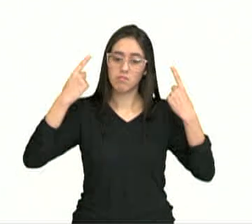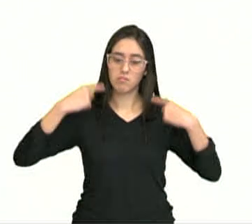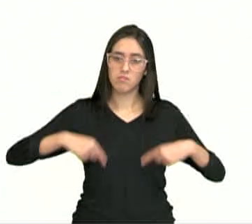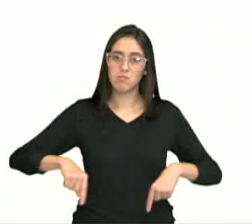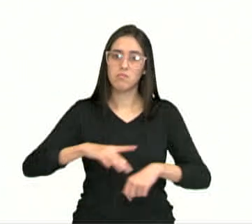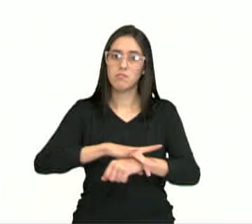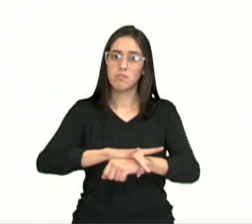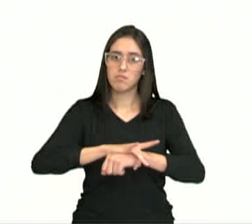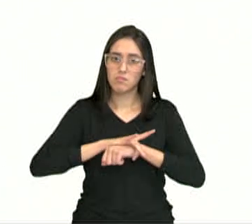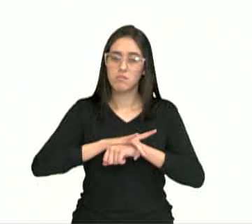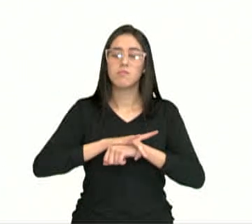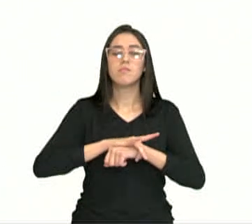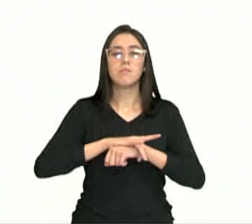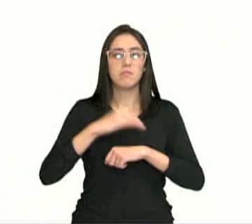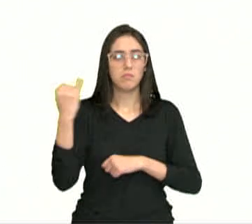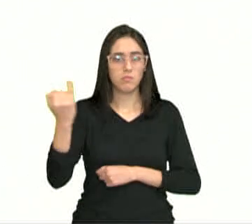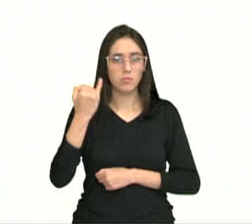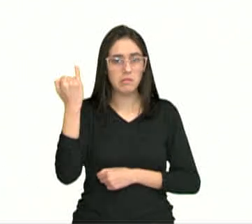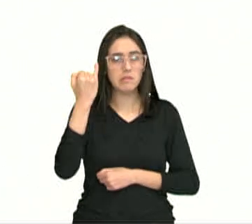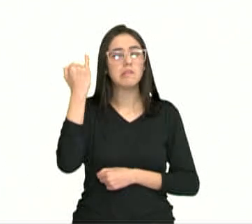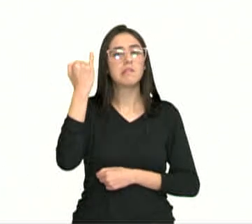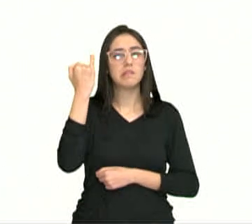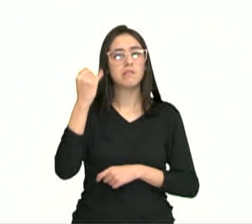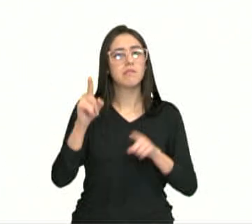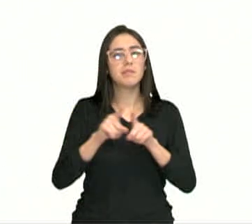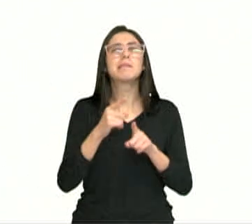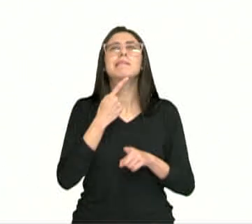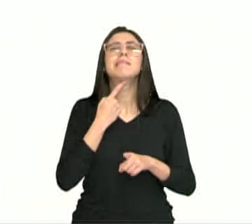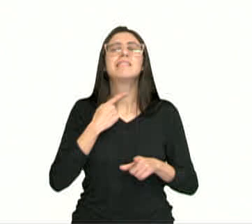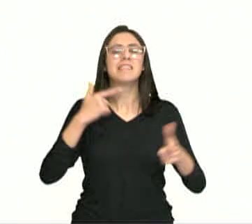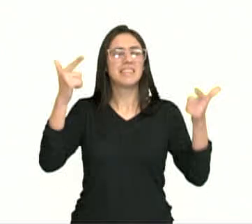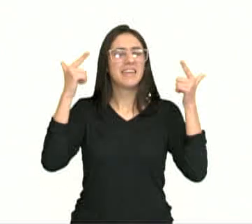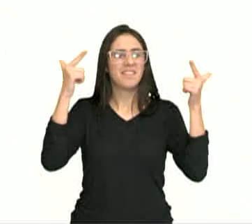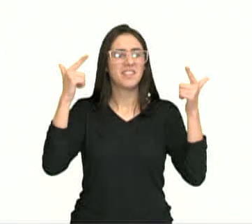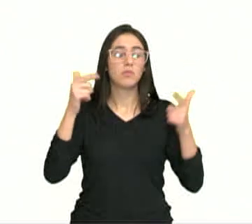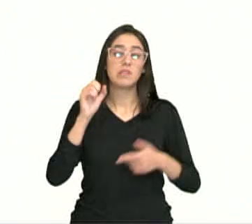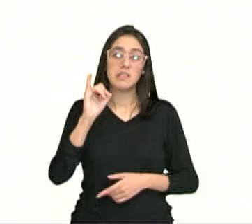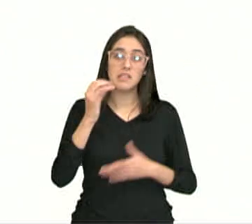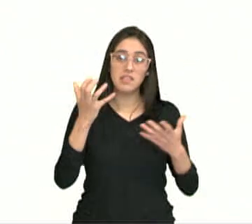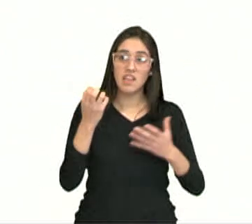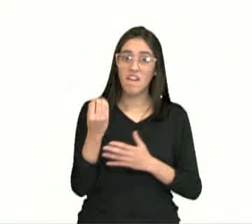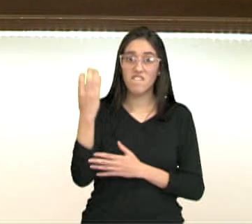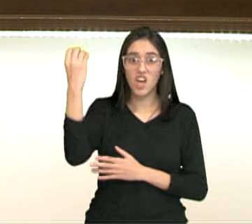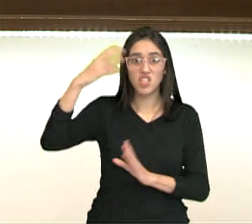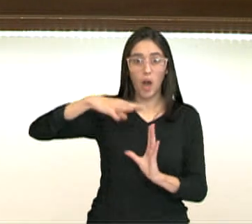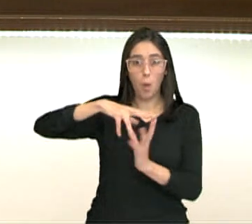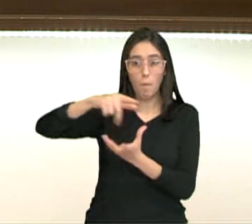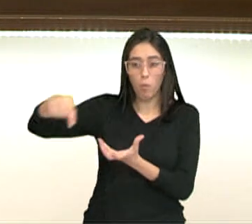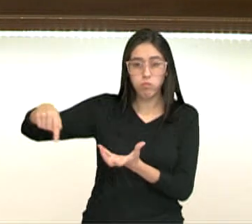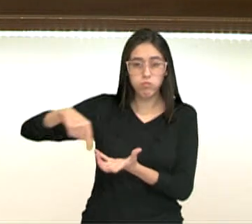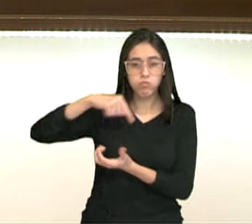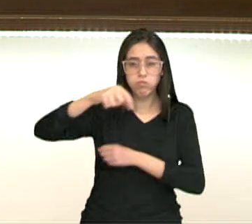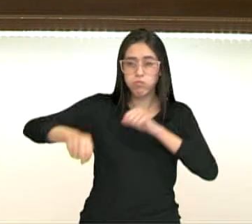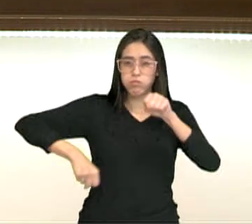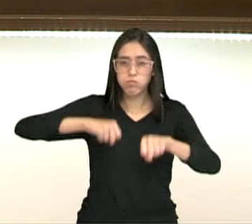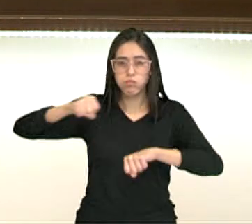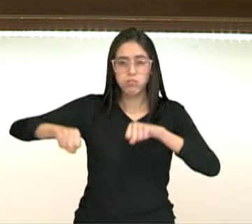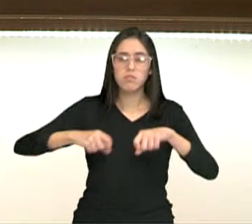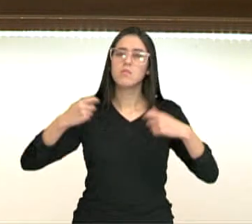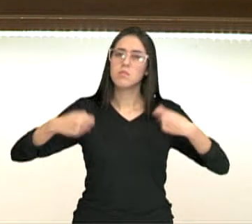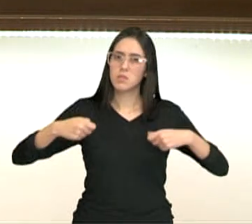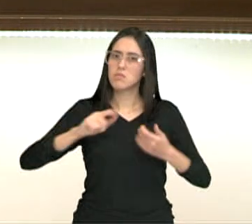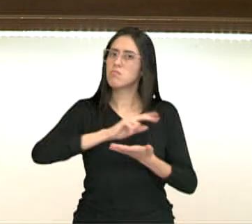muita sede de aventura. Então, levando em consideração que eu vou viajar o mundo com essa bicicleta, eu preciso ter